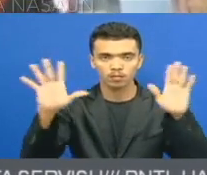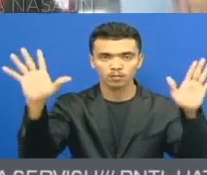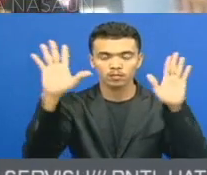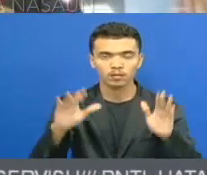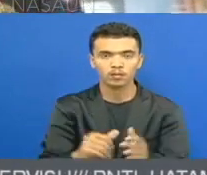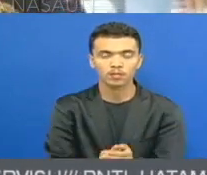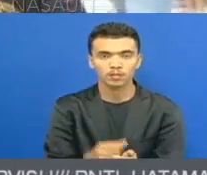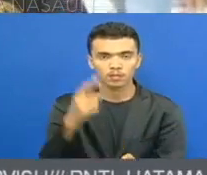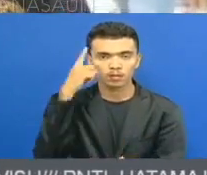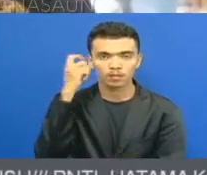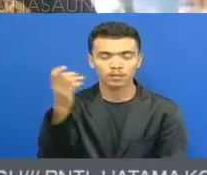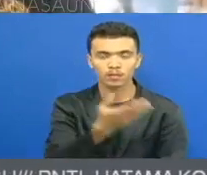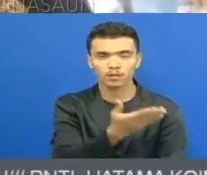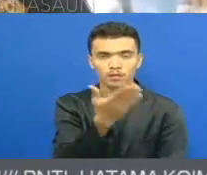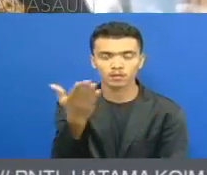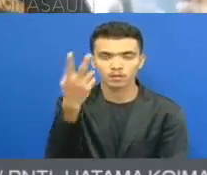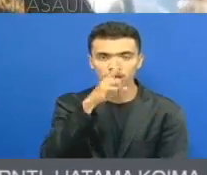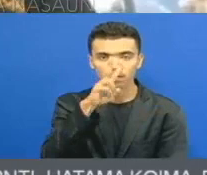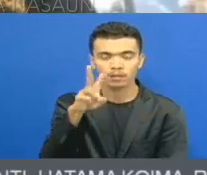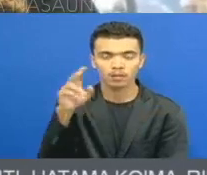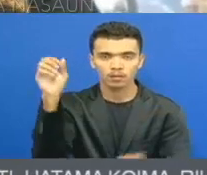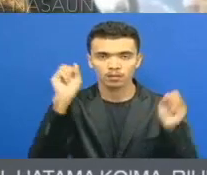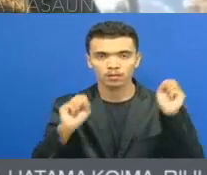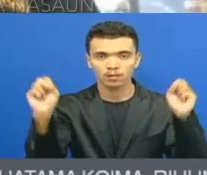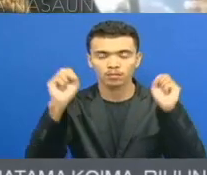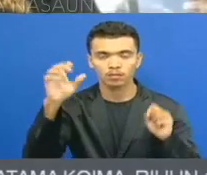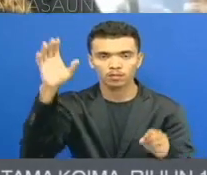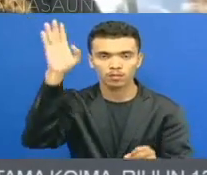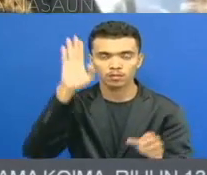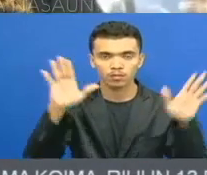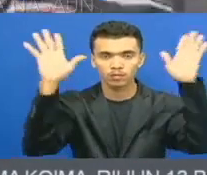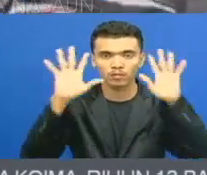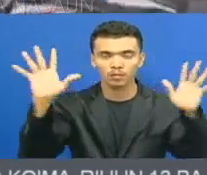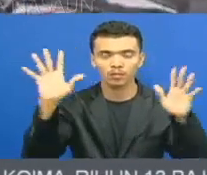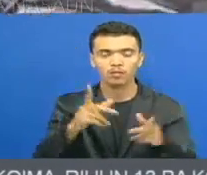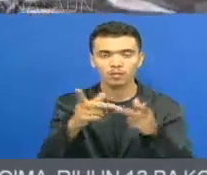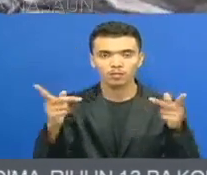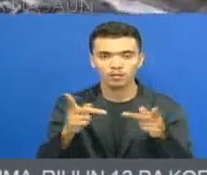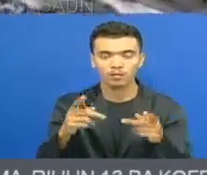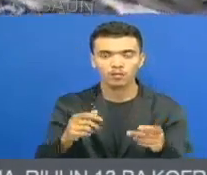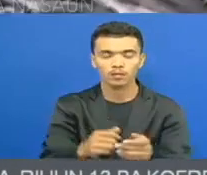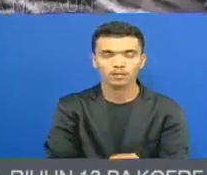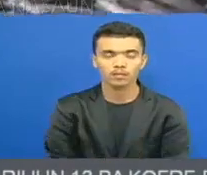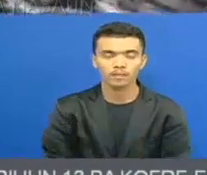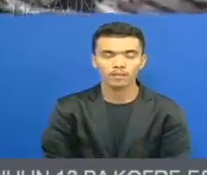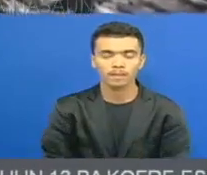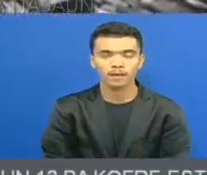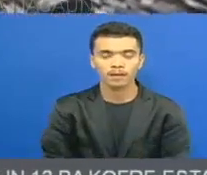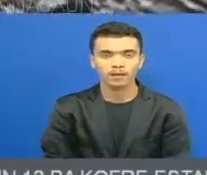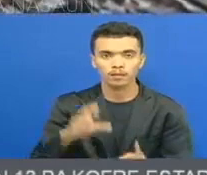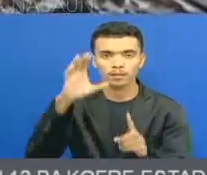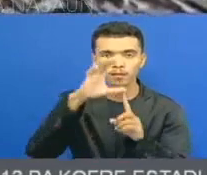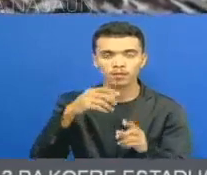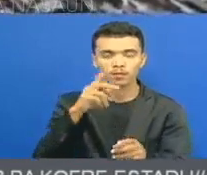também, cada sábado e domingo, o checkpoint para atender o comando município de Armeira. Sobre isso, o comando Nemos explica